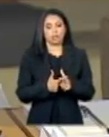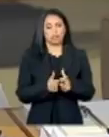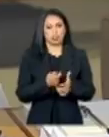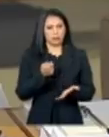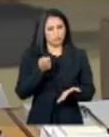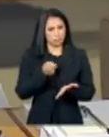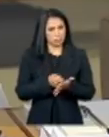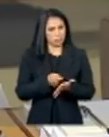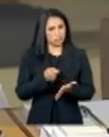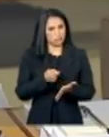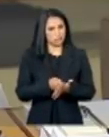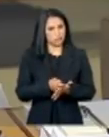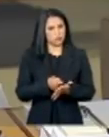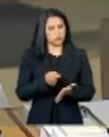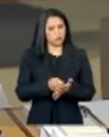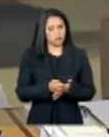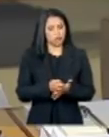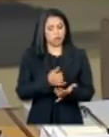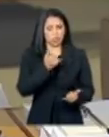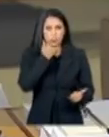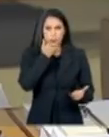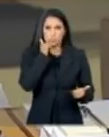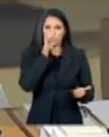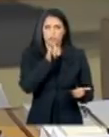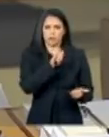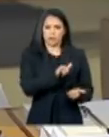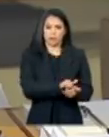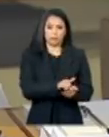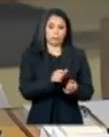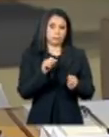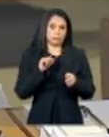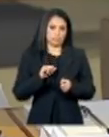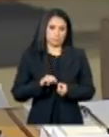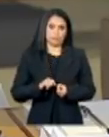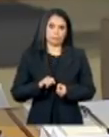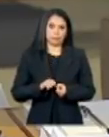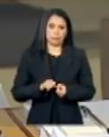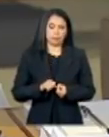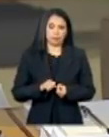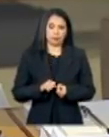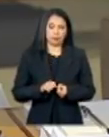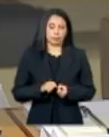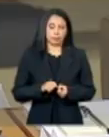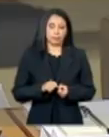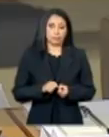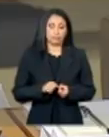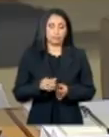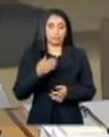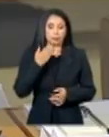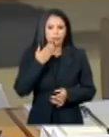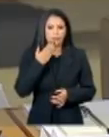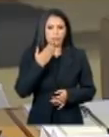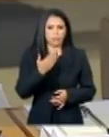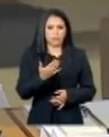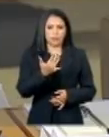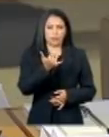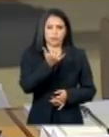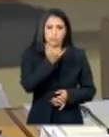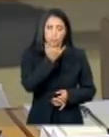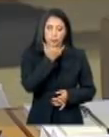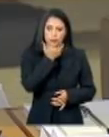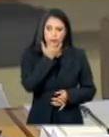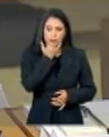da anistia implementada peço vênia presidente a vossa